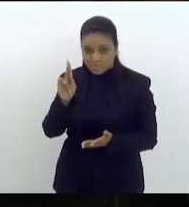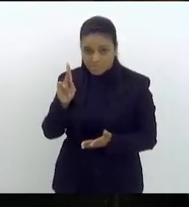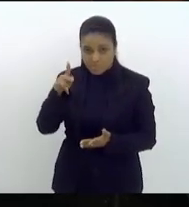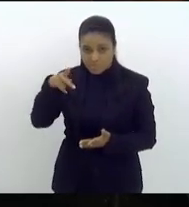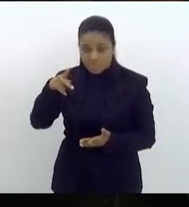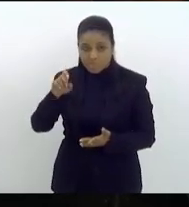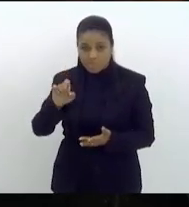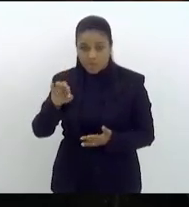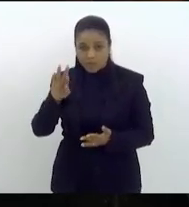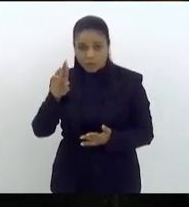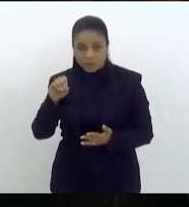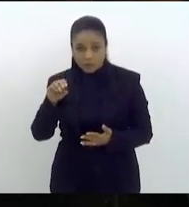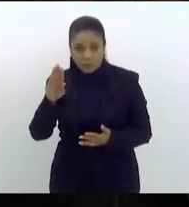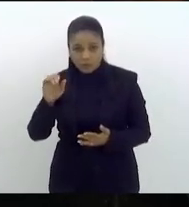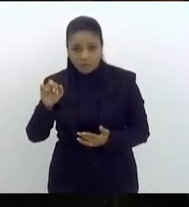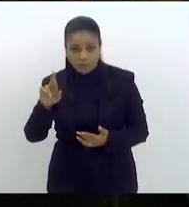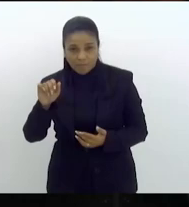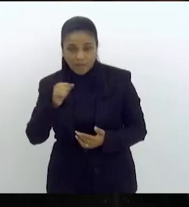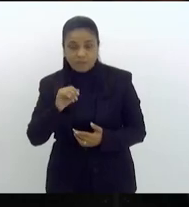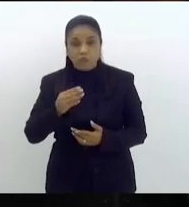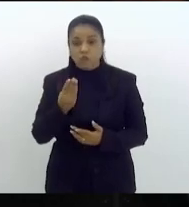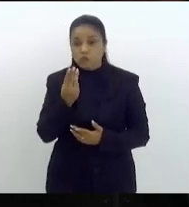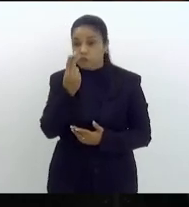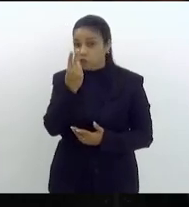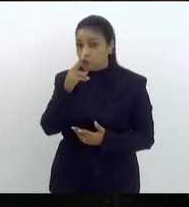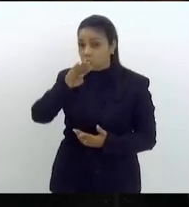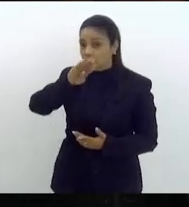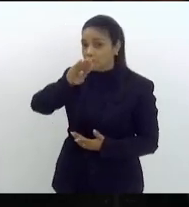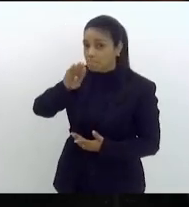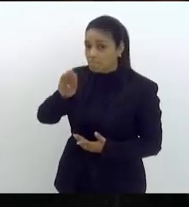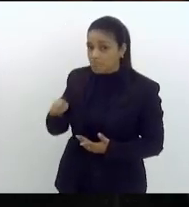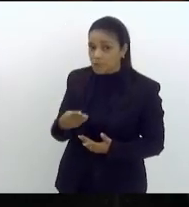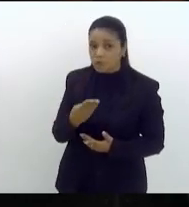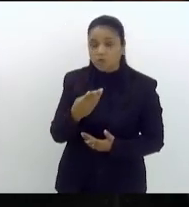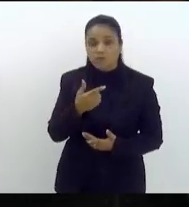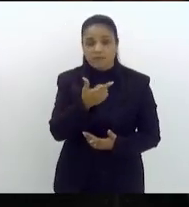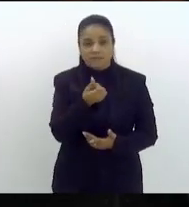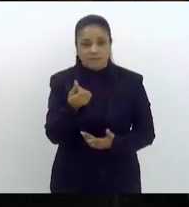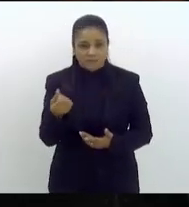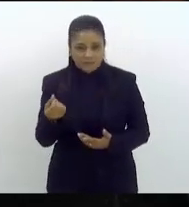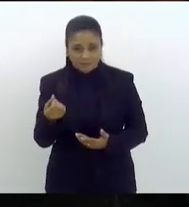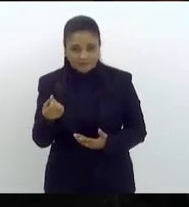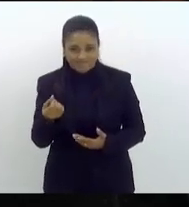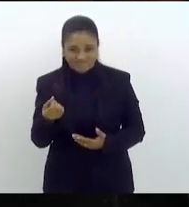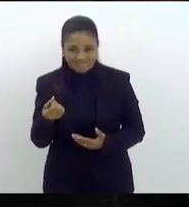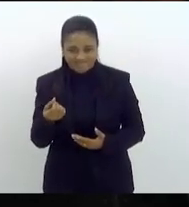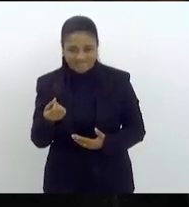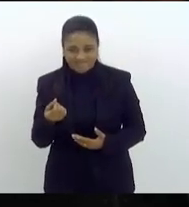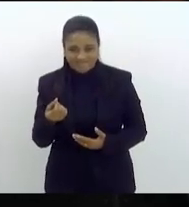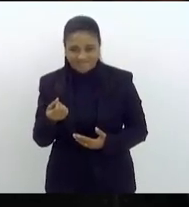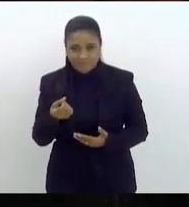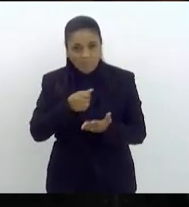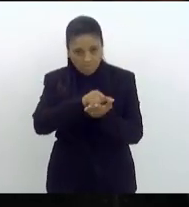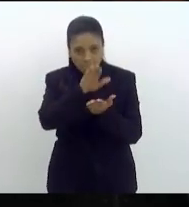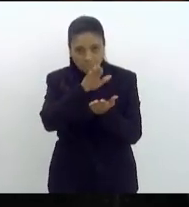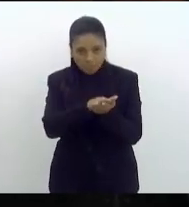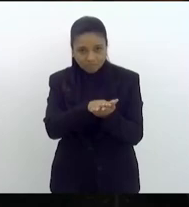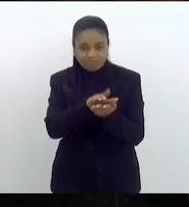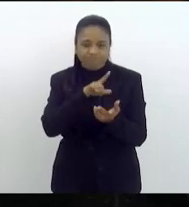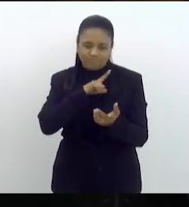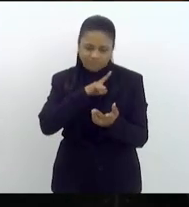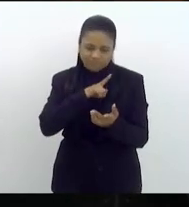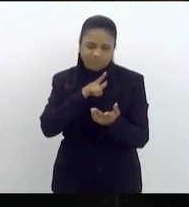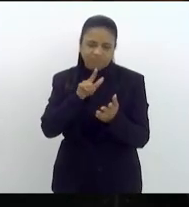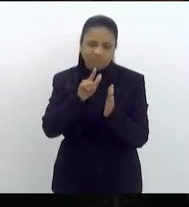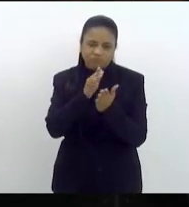2 bilhões e 600 e o que é que aconteceu esse caso Teve muitas